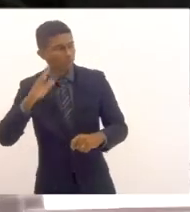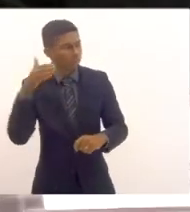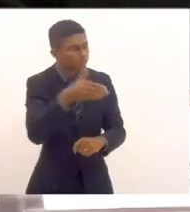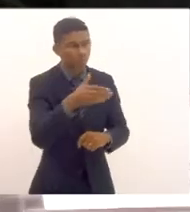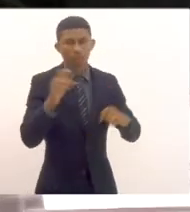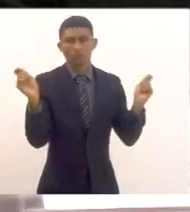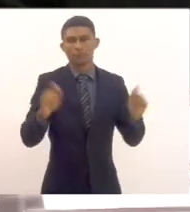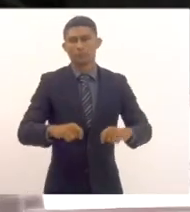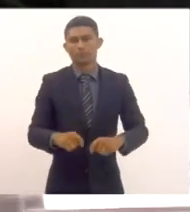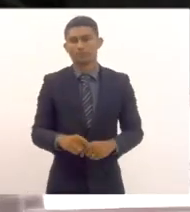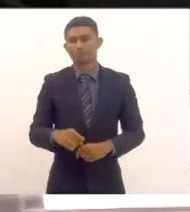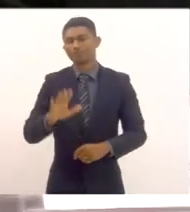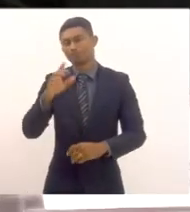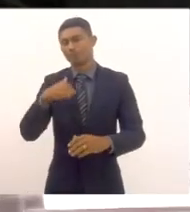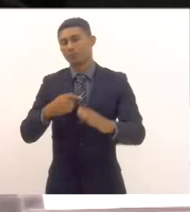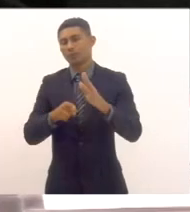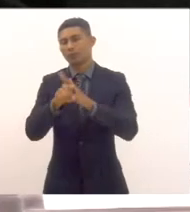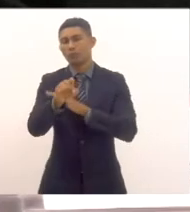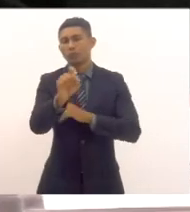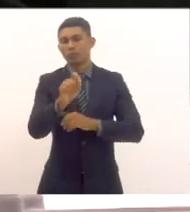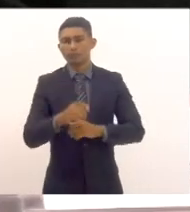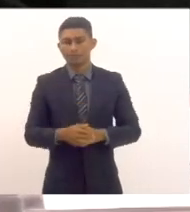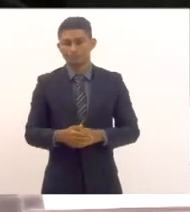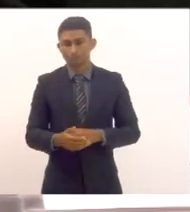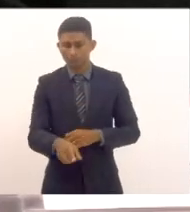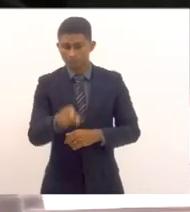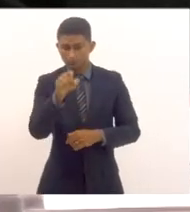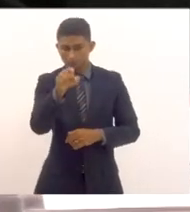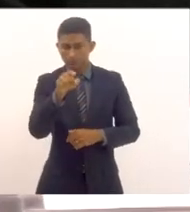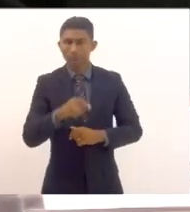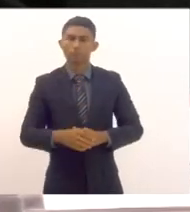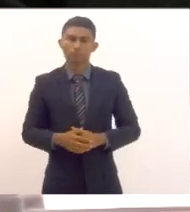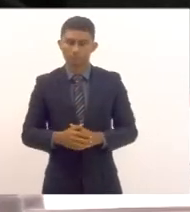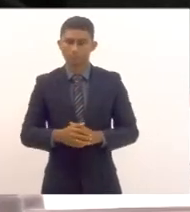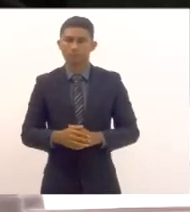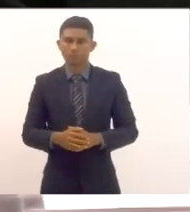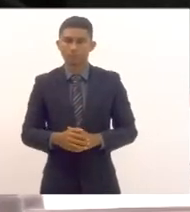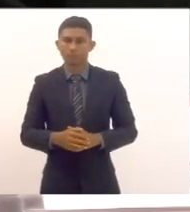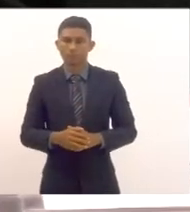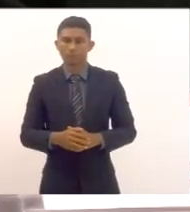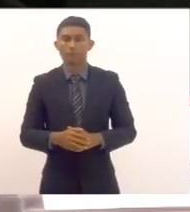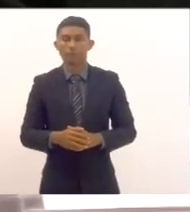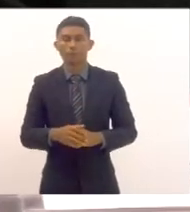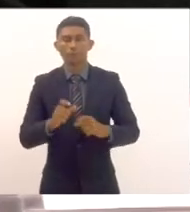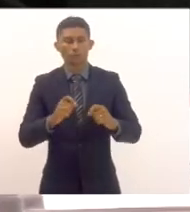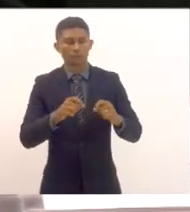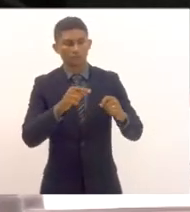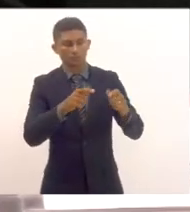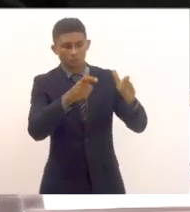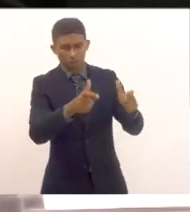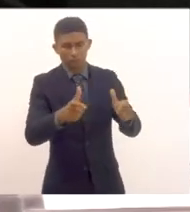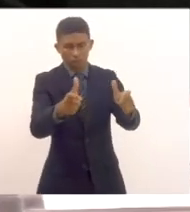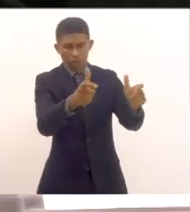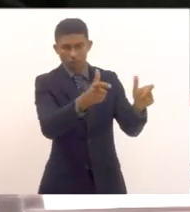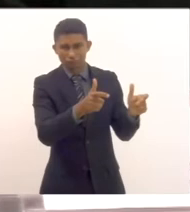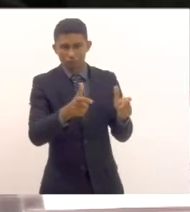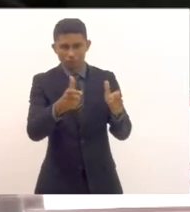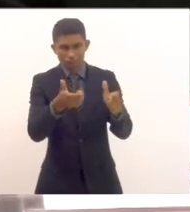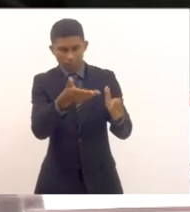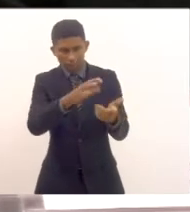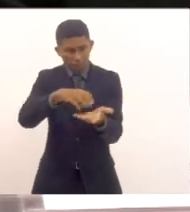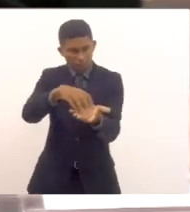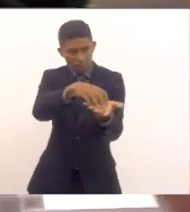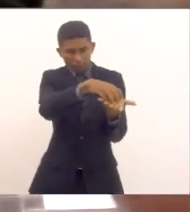eu gostaria de fazer uma pergunta ao Senhor em relação àqueles que nos ferros-velhos né só falou que está sendo